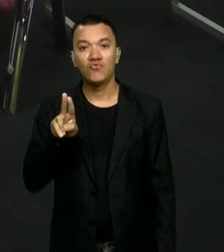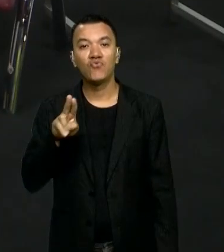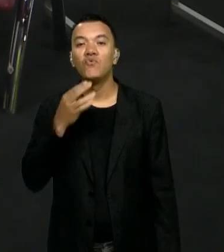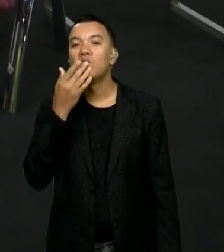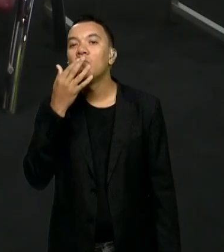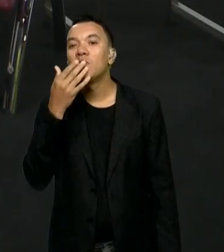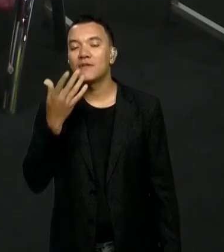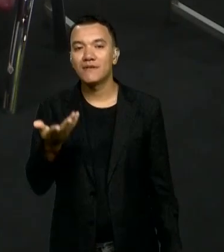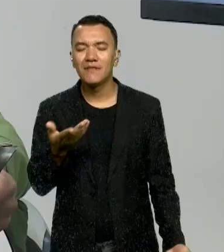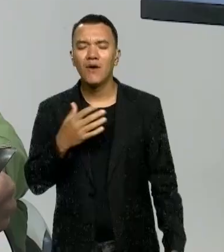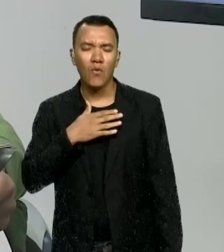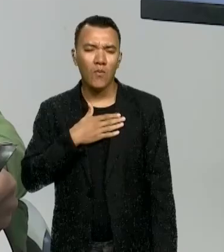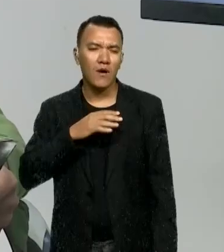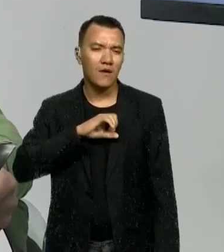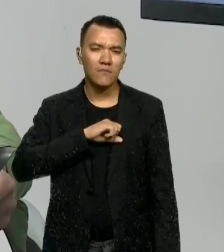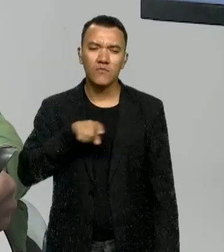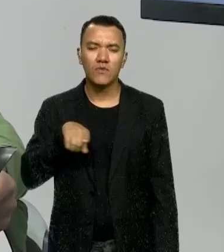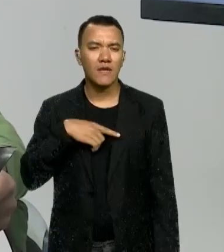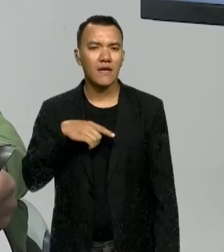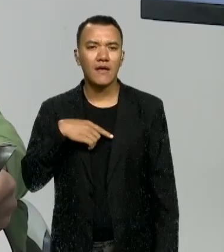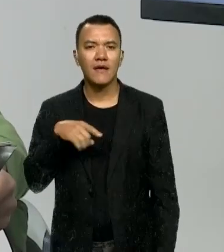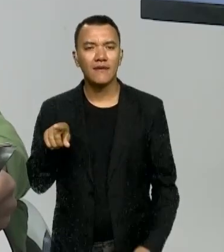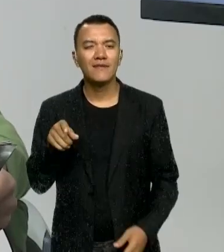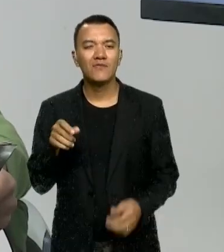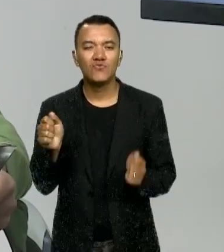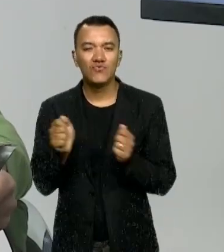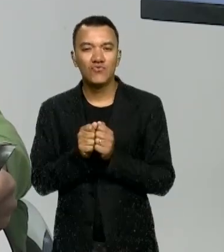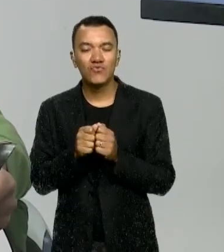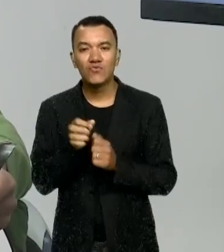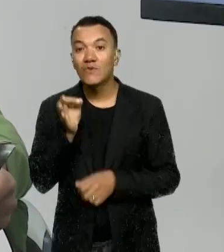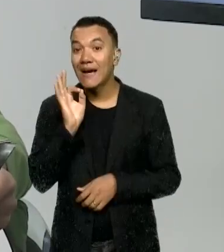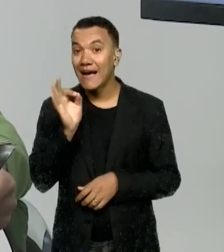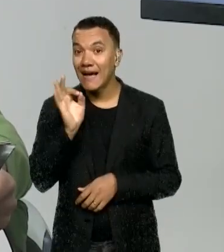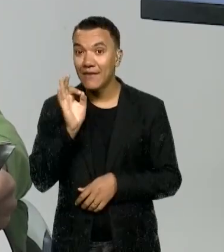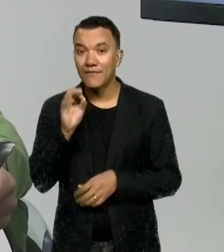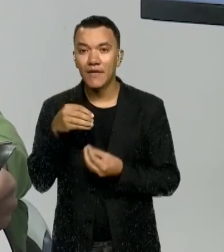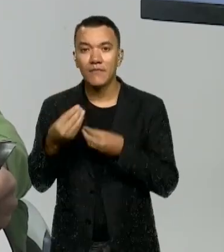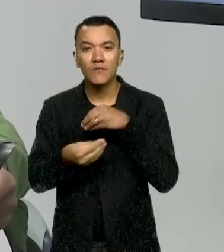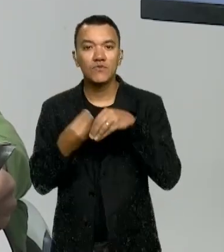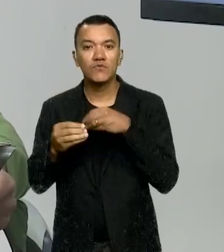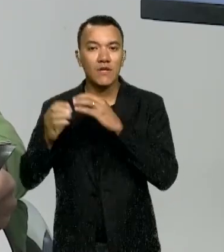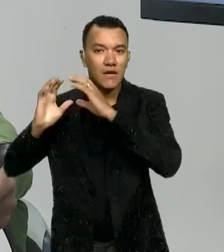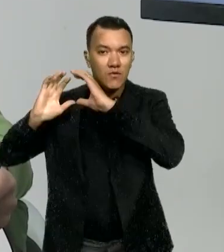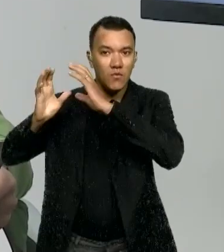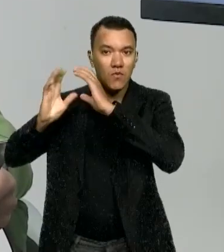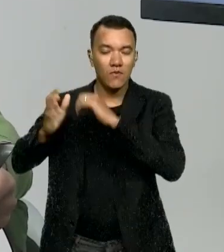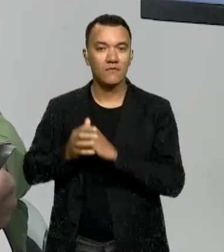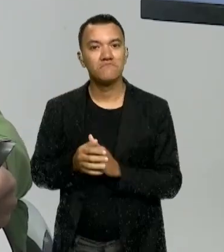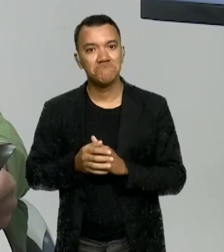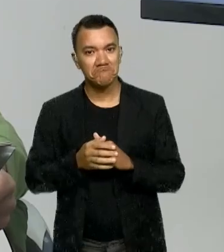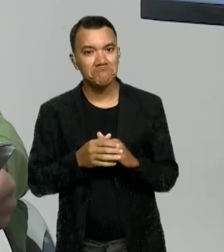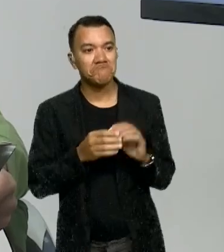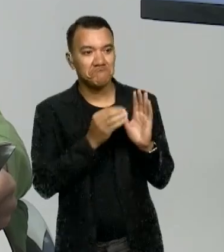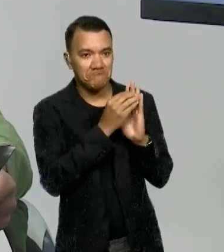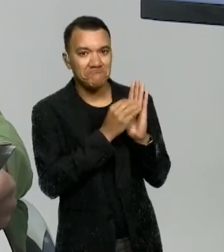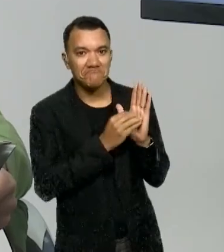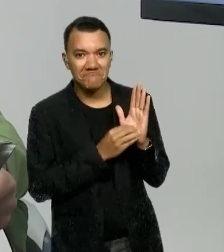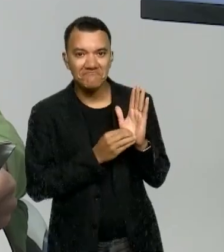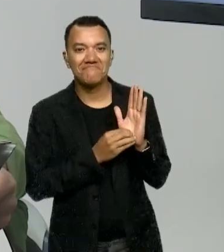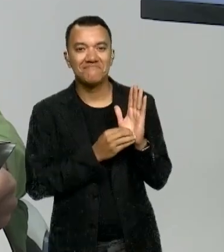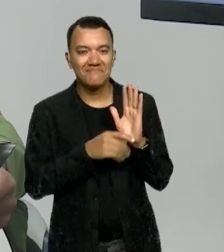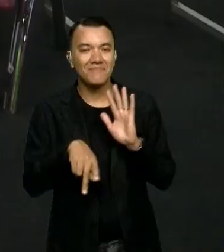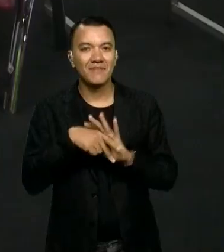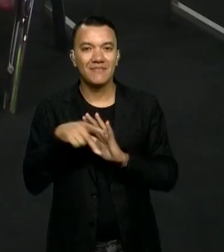A gente chama beijuzinho, principalmente com cafezinho. Aí ela falou num cafezinho de coco. não é? Só receita tradicional da comunidade,